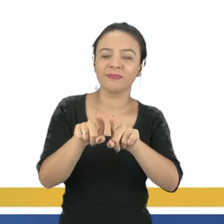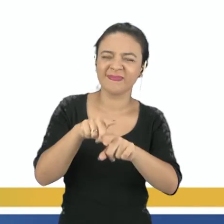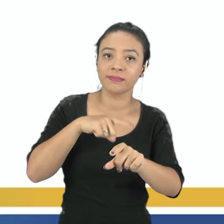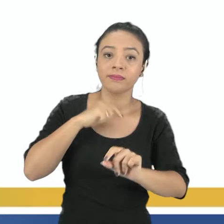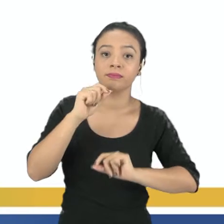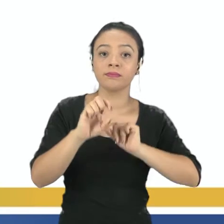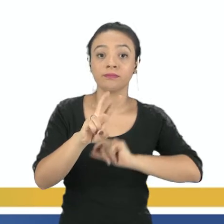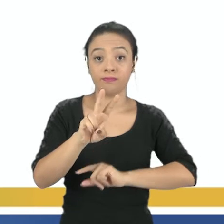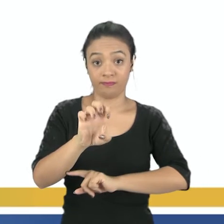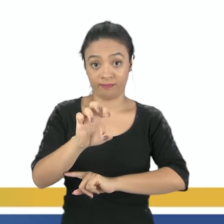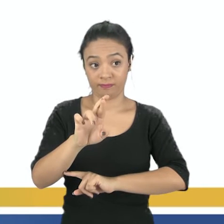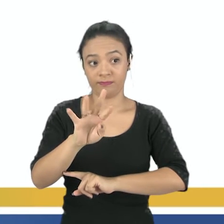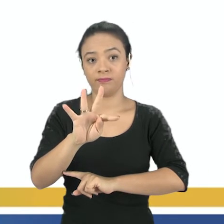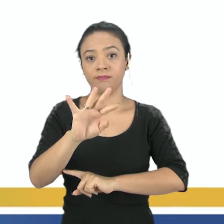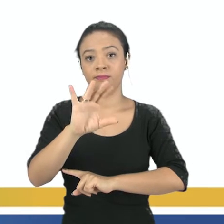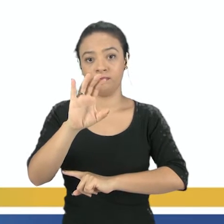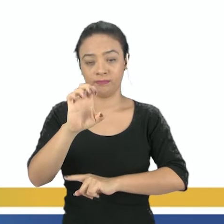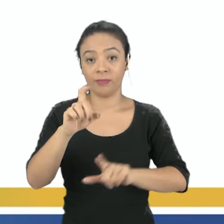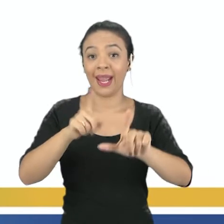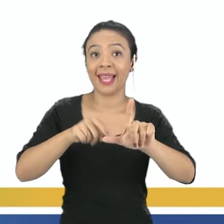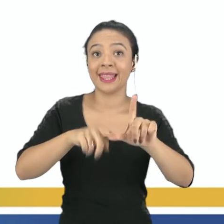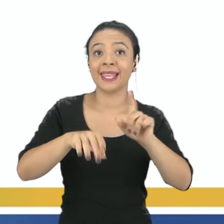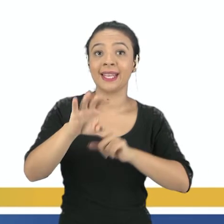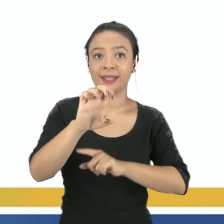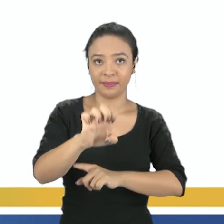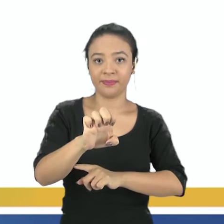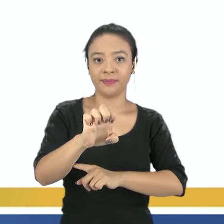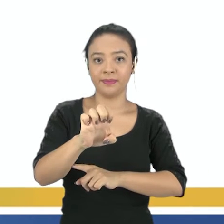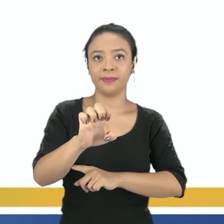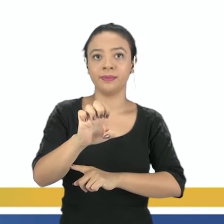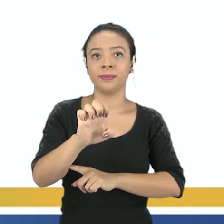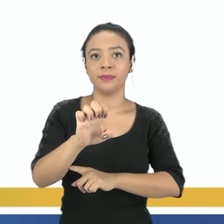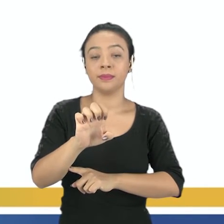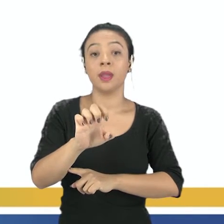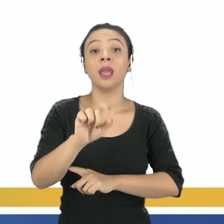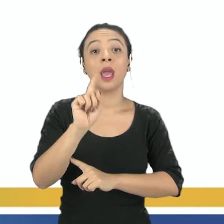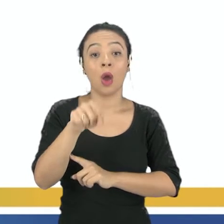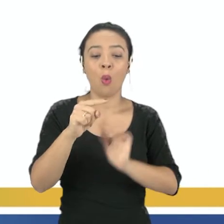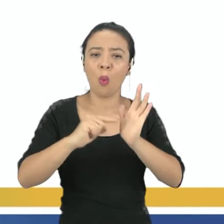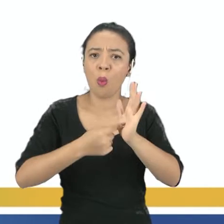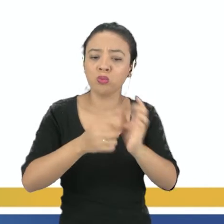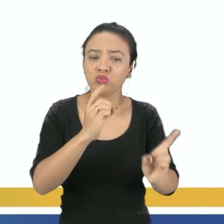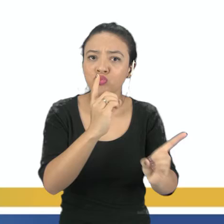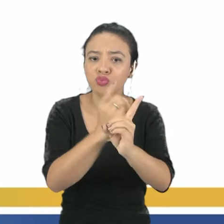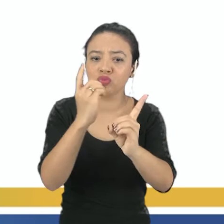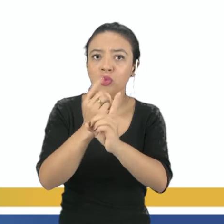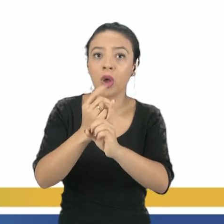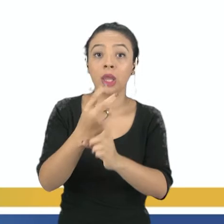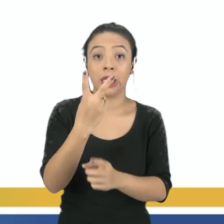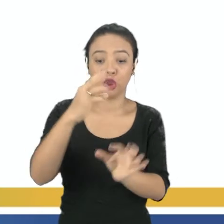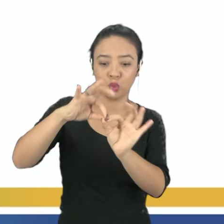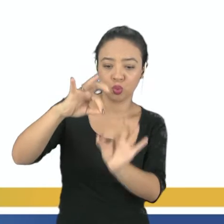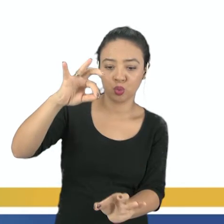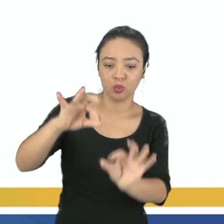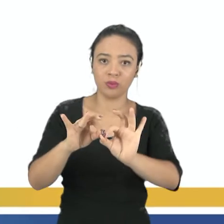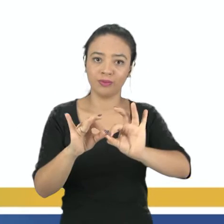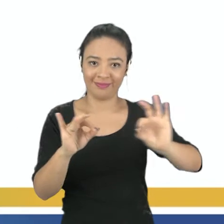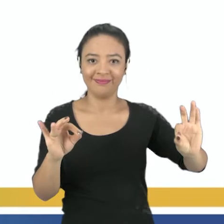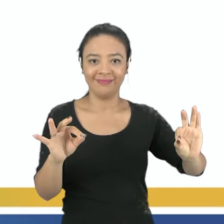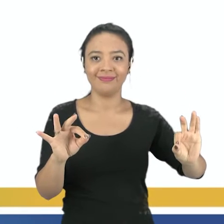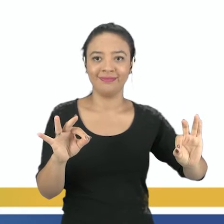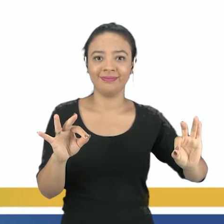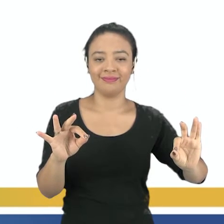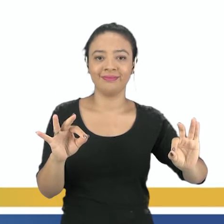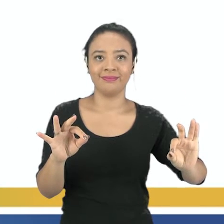tem aí como vértice né a letrinha aí né o vértice e seria o ponto de encontro dessas duas semi-retas uma